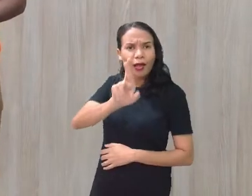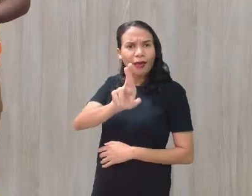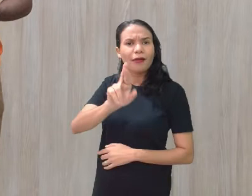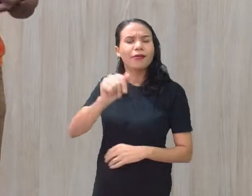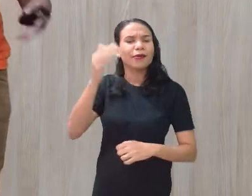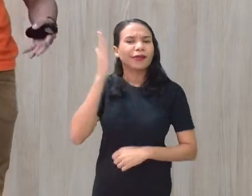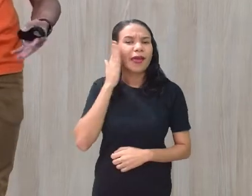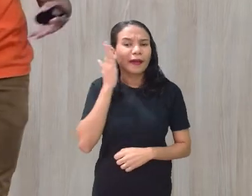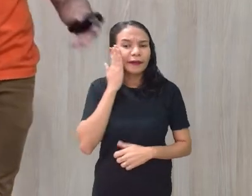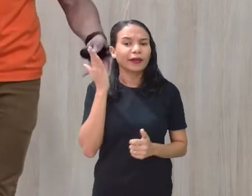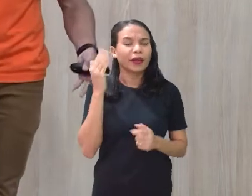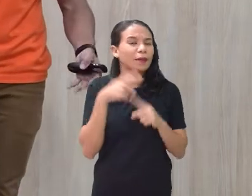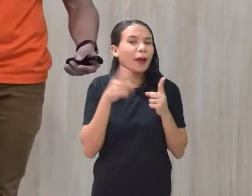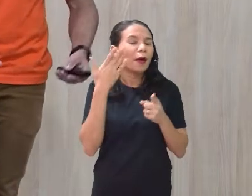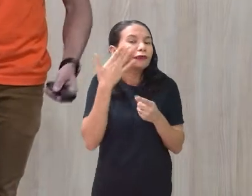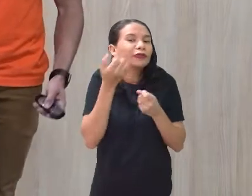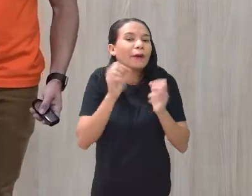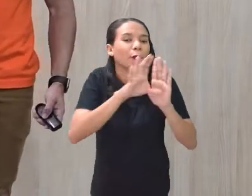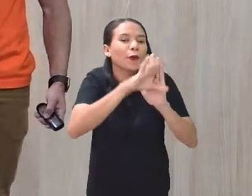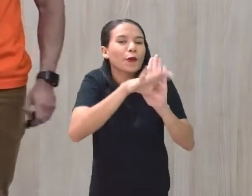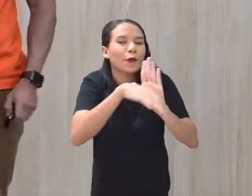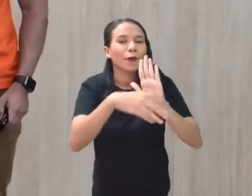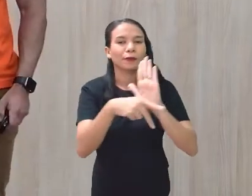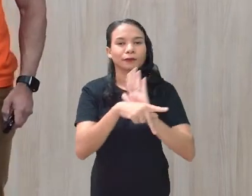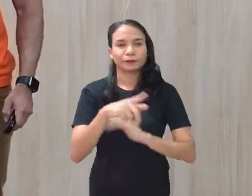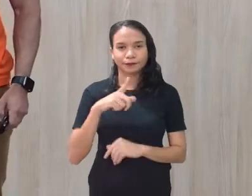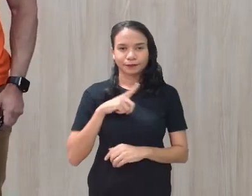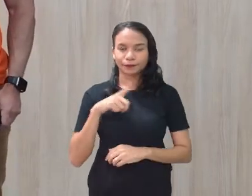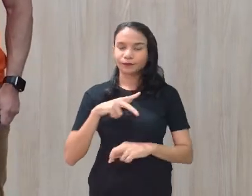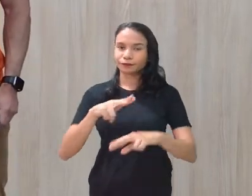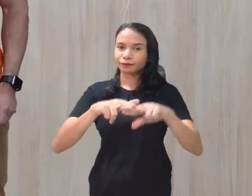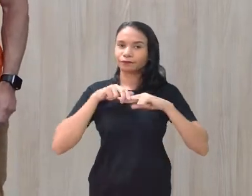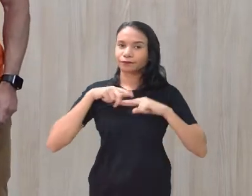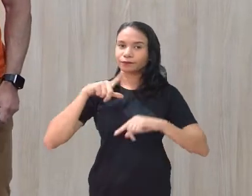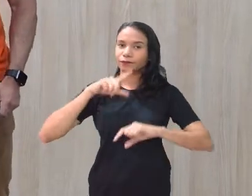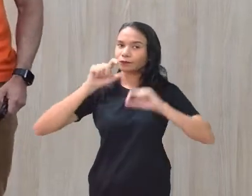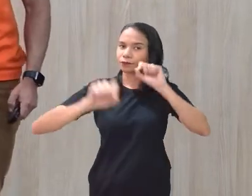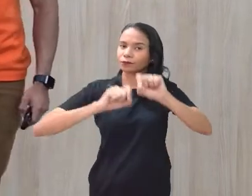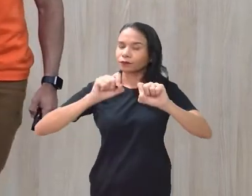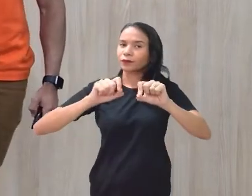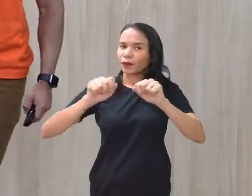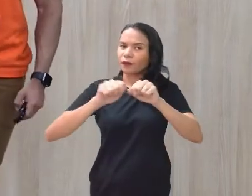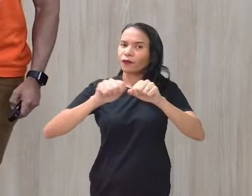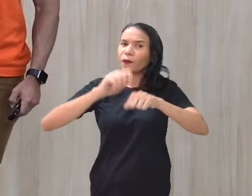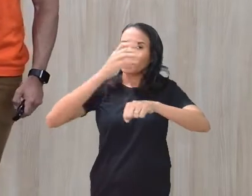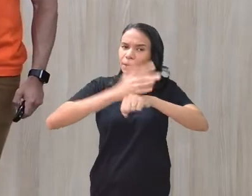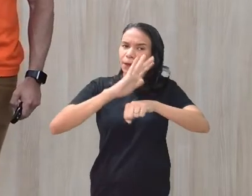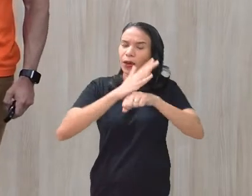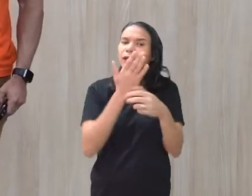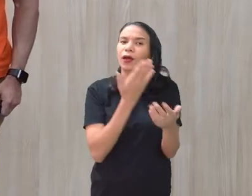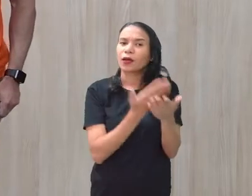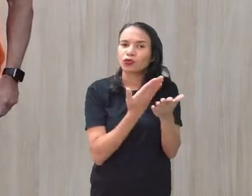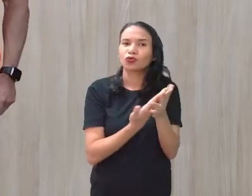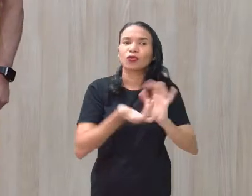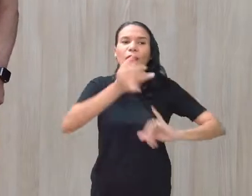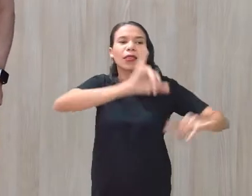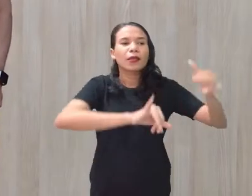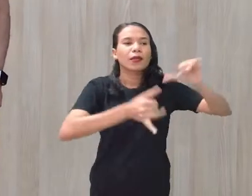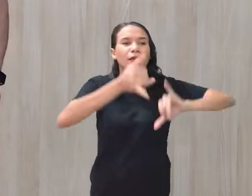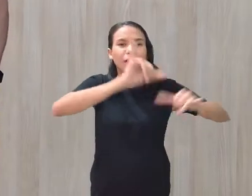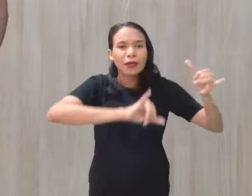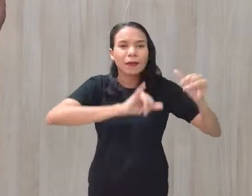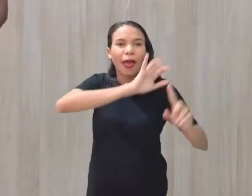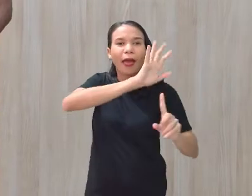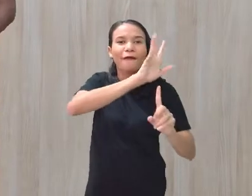fazendo, só não sabe a definição, né, daqueles nomes. A gente faz muito isso também com o estudo de química e de